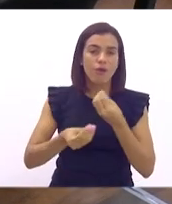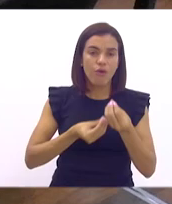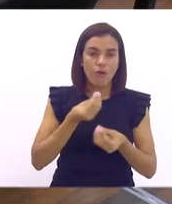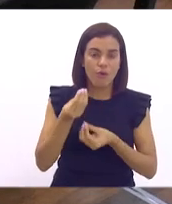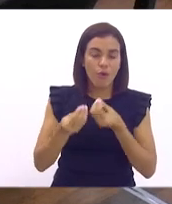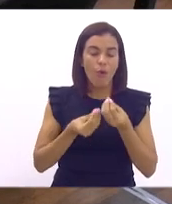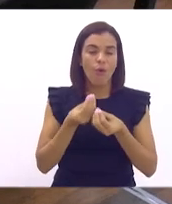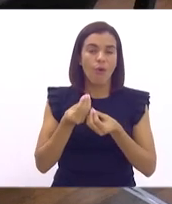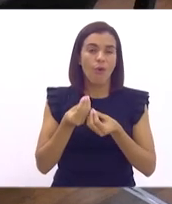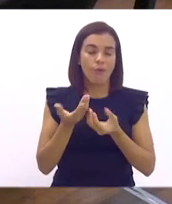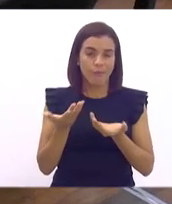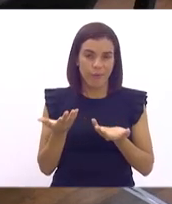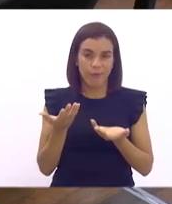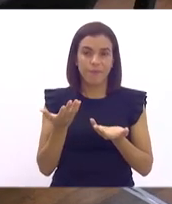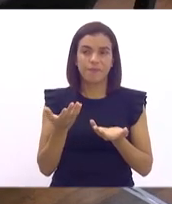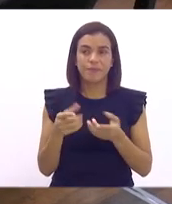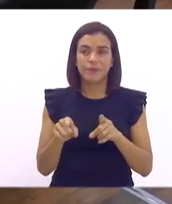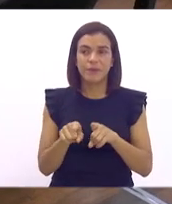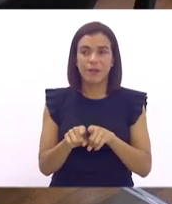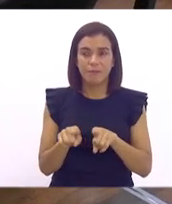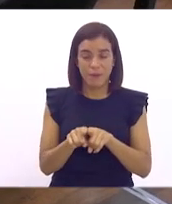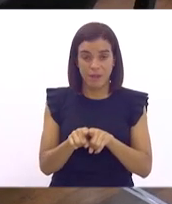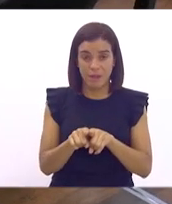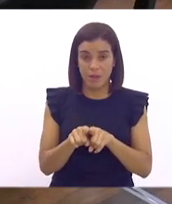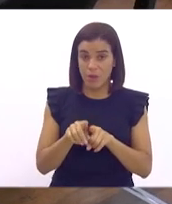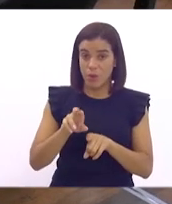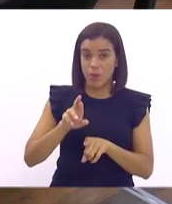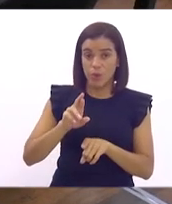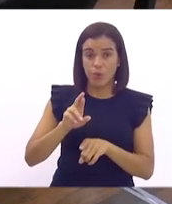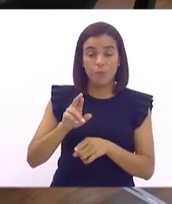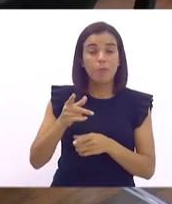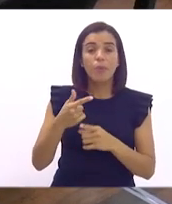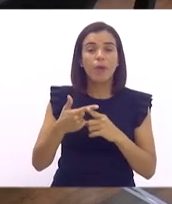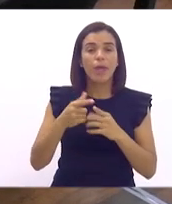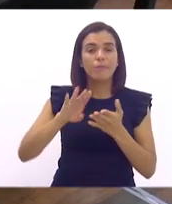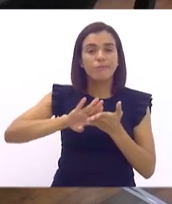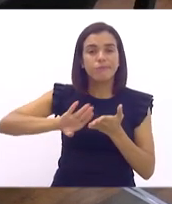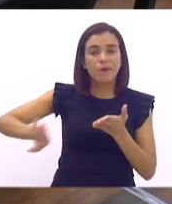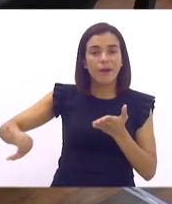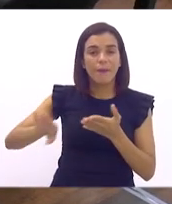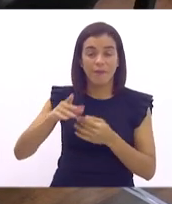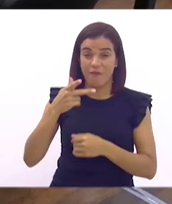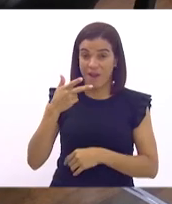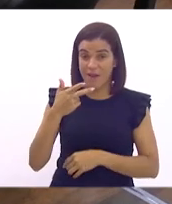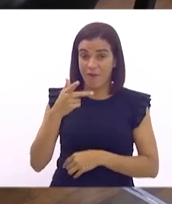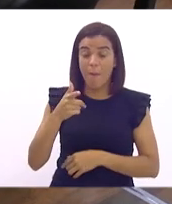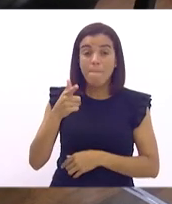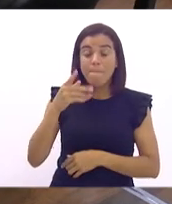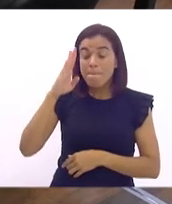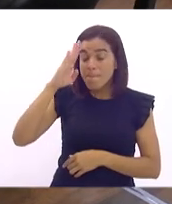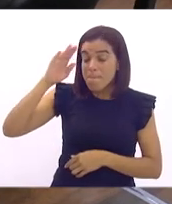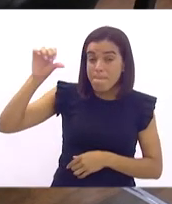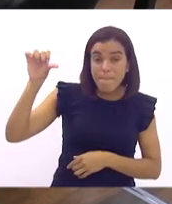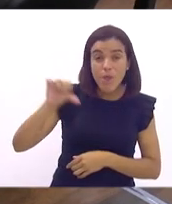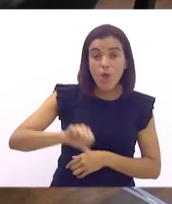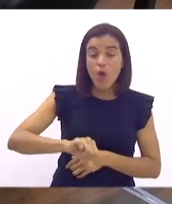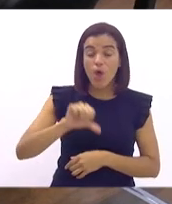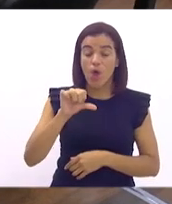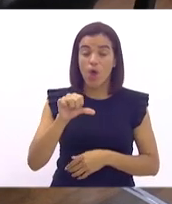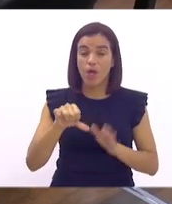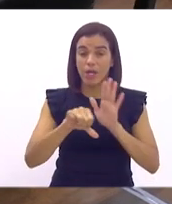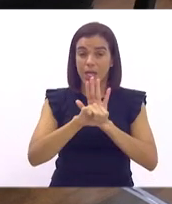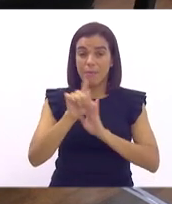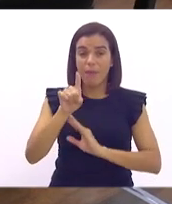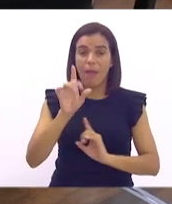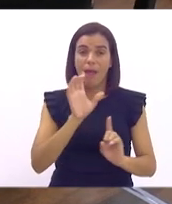tão engessado, nem para desconsiderar a fala da mulher, porque eu sempre dizia em delegacia que o pior crime para mim era ameaça.